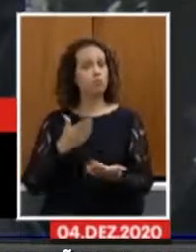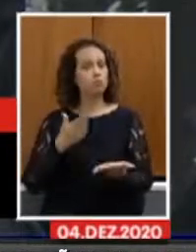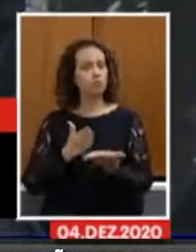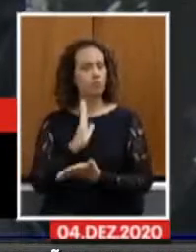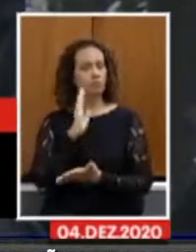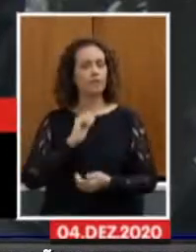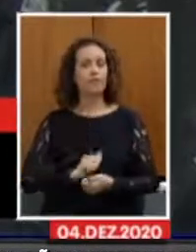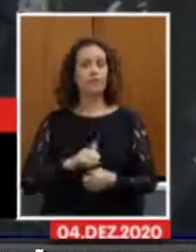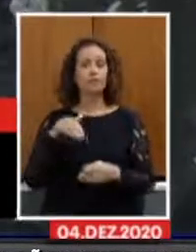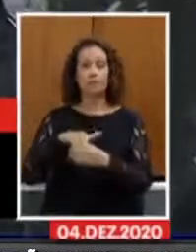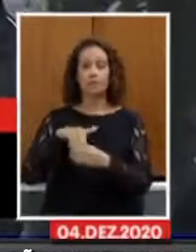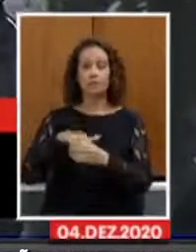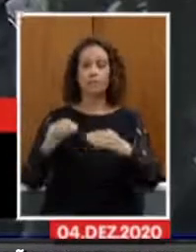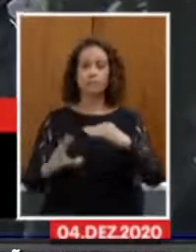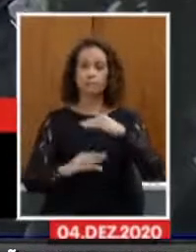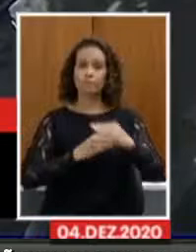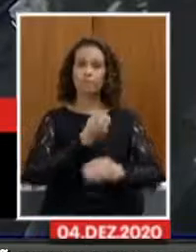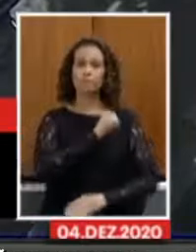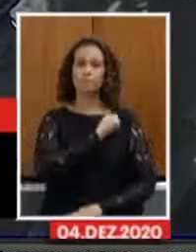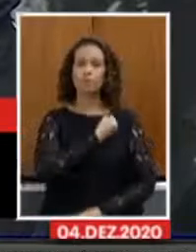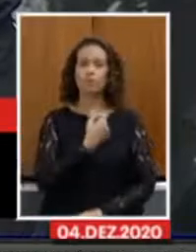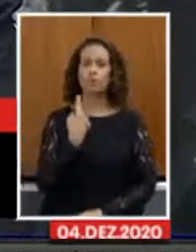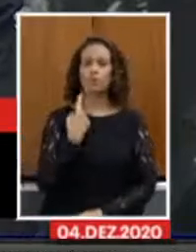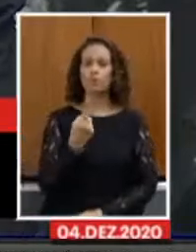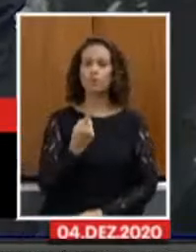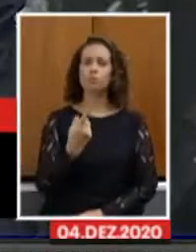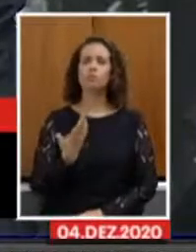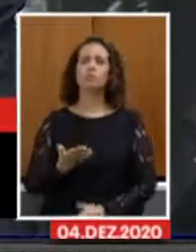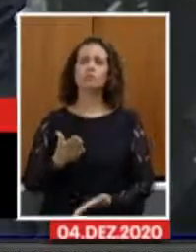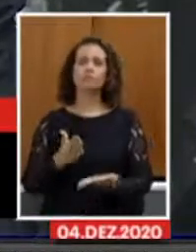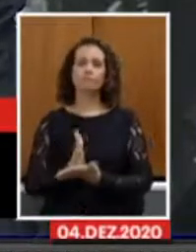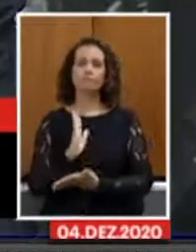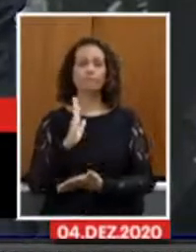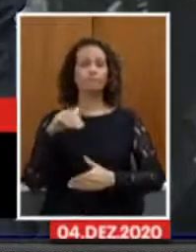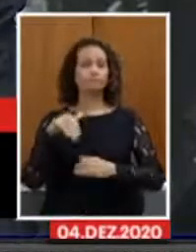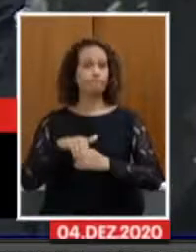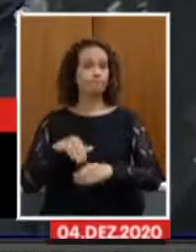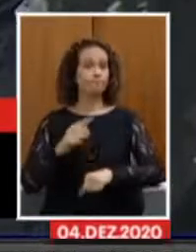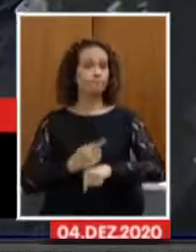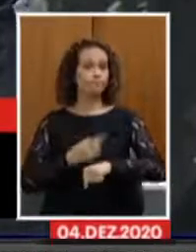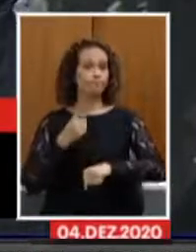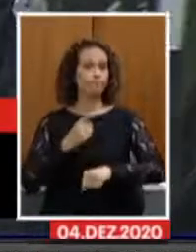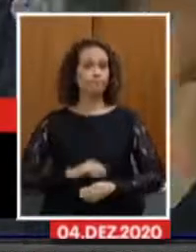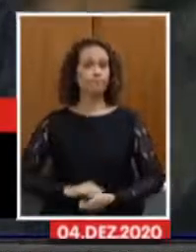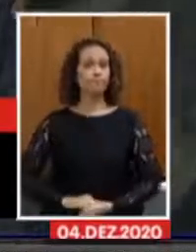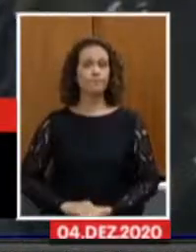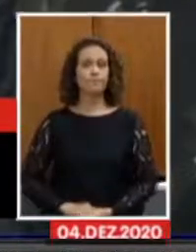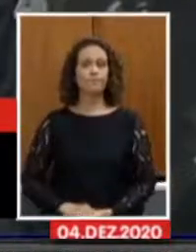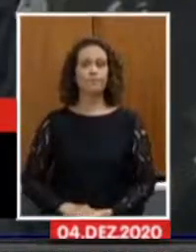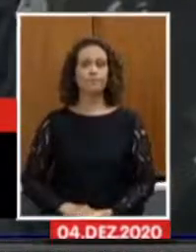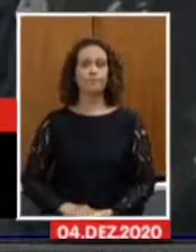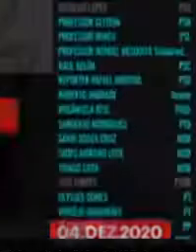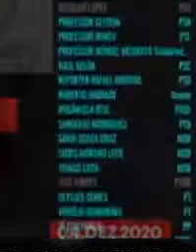Em votação, a emenda número 1, comparecer pela aprovação. Em votação.